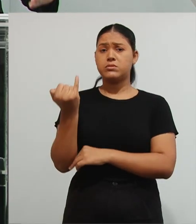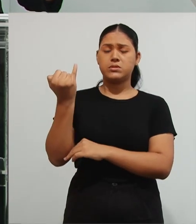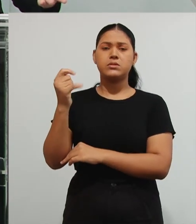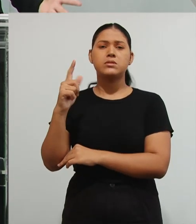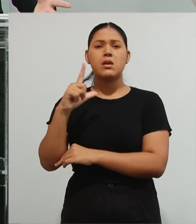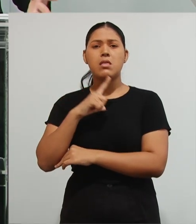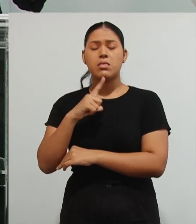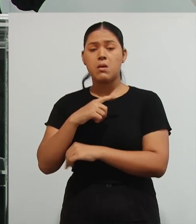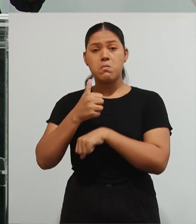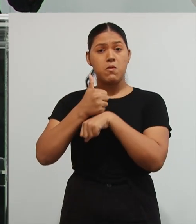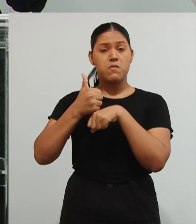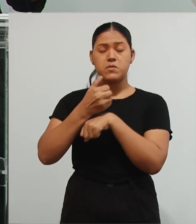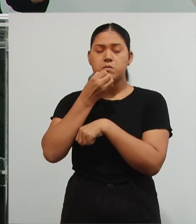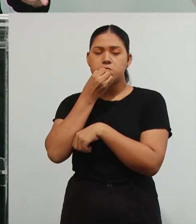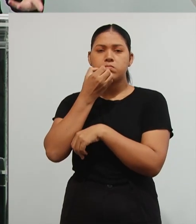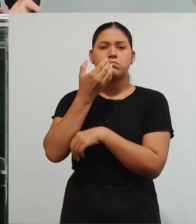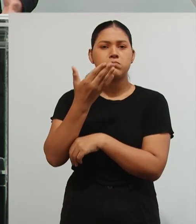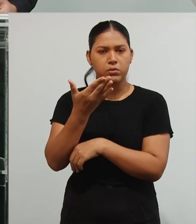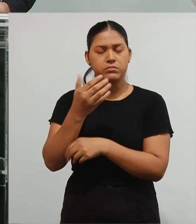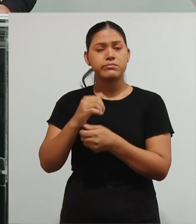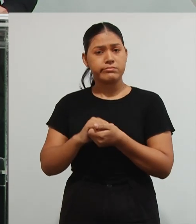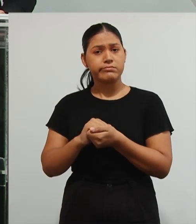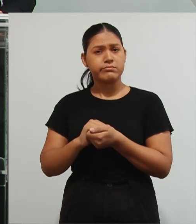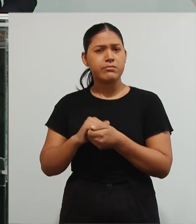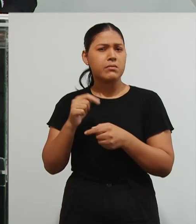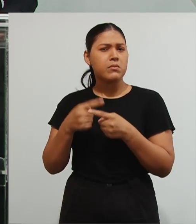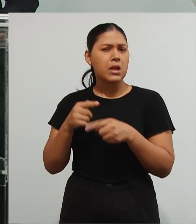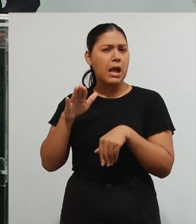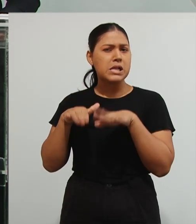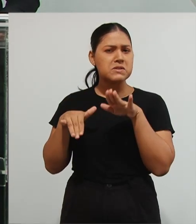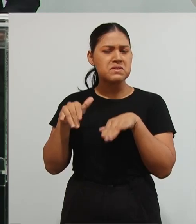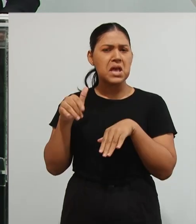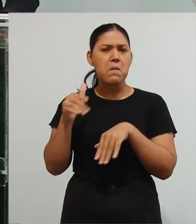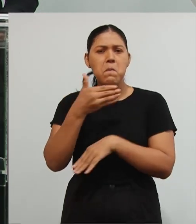conflito, ou eles podem quebrar alguma barreira, algum comércio, né, algum tratado